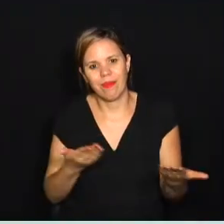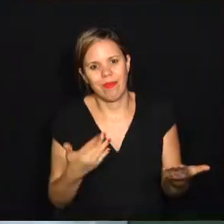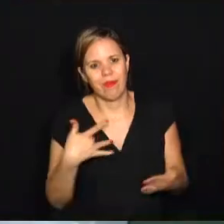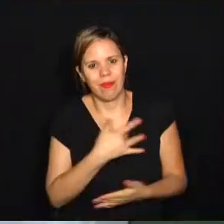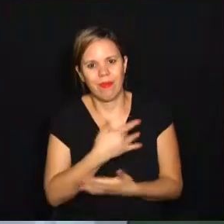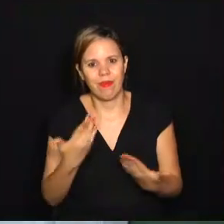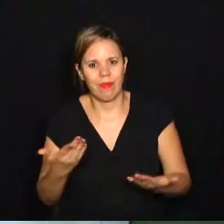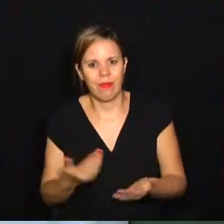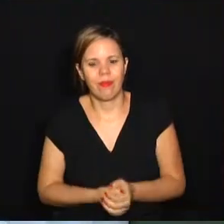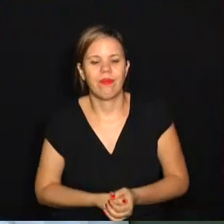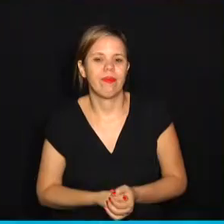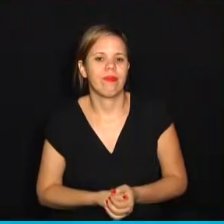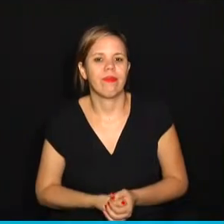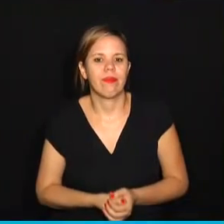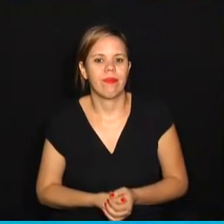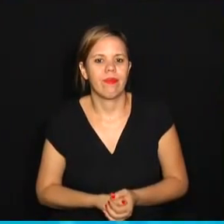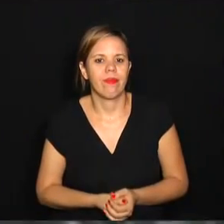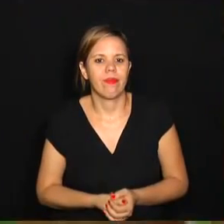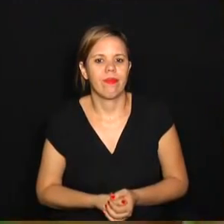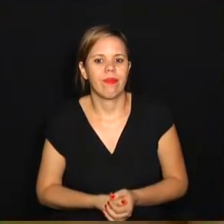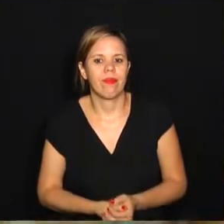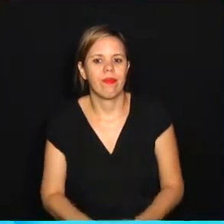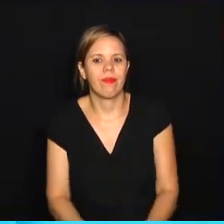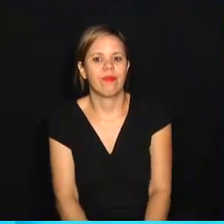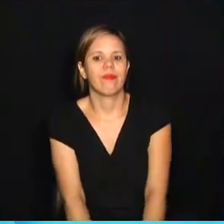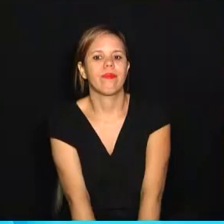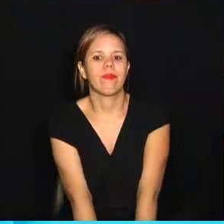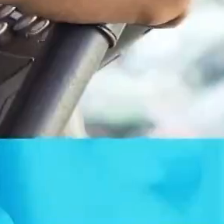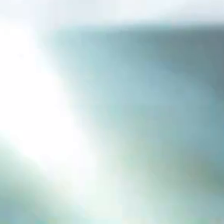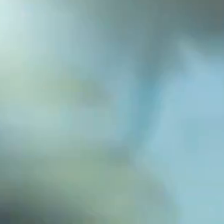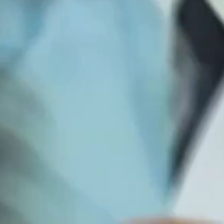Saúde Agora. Obrigada.